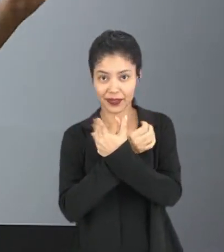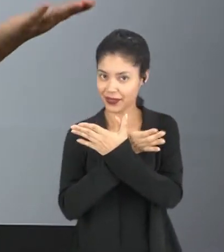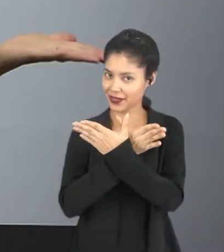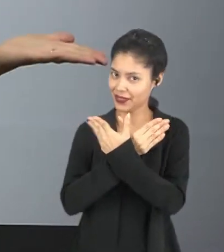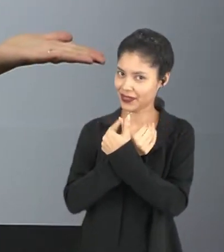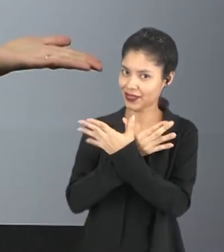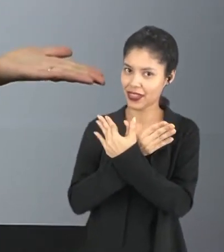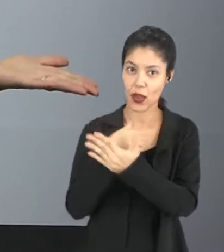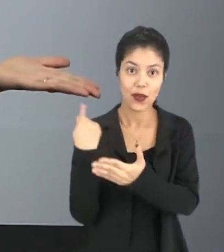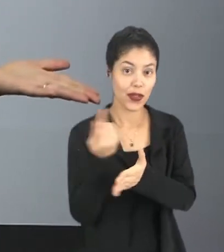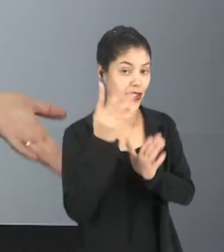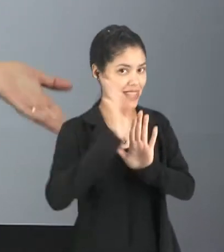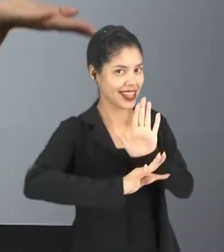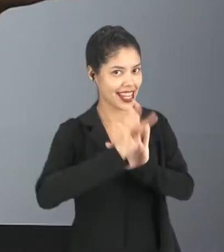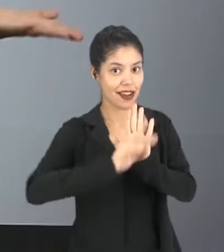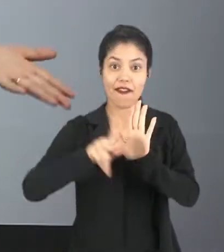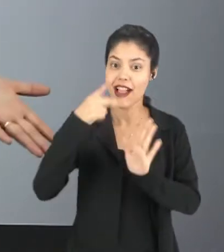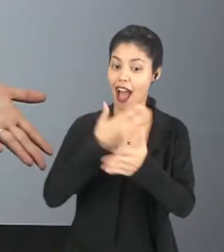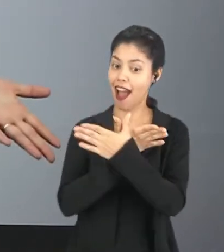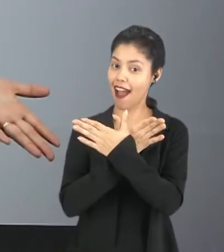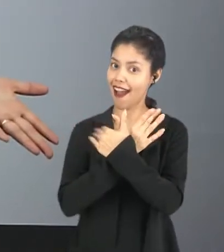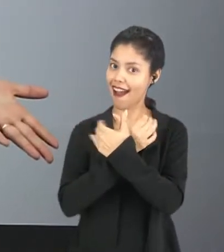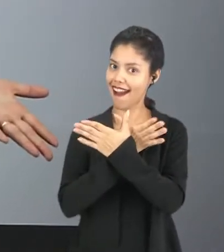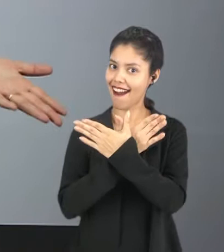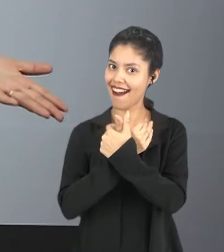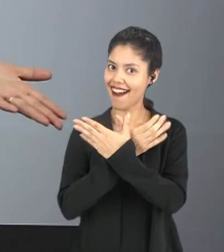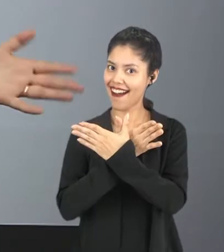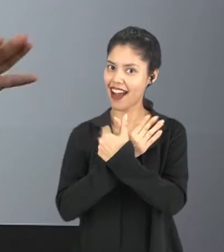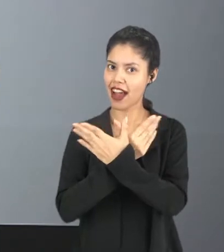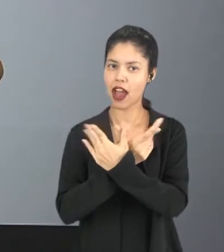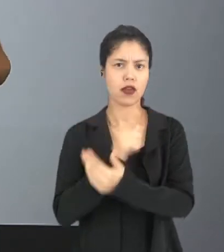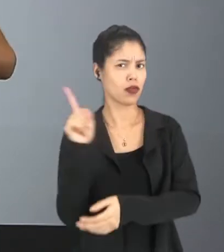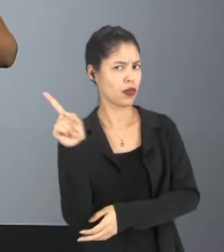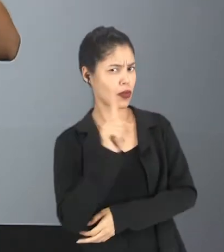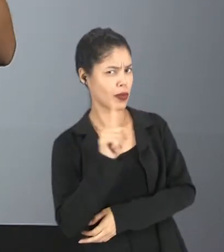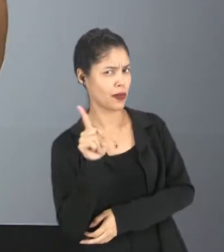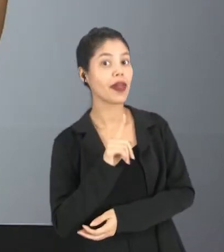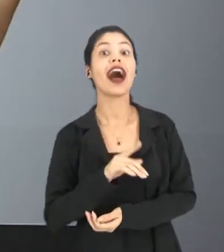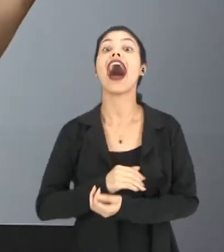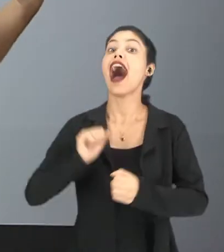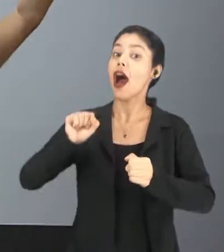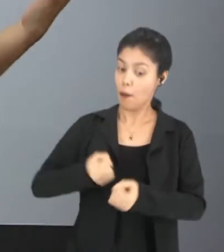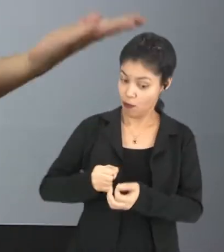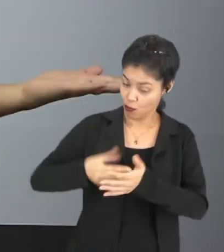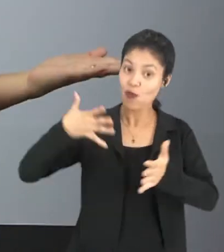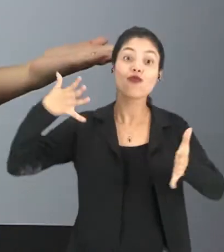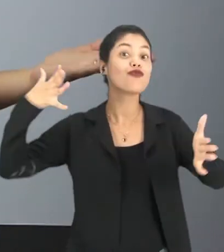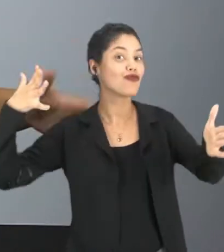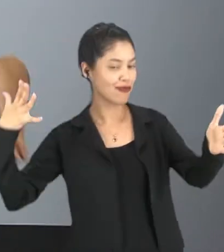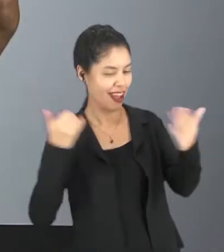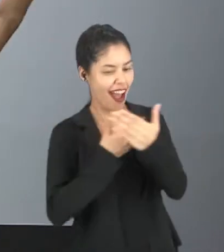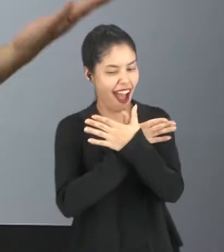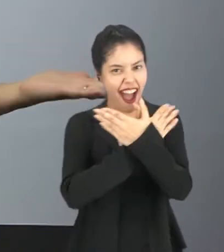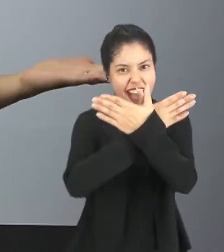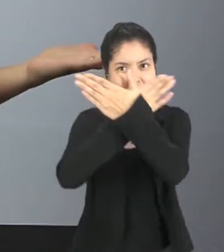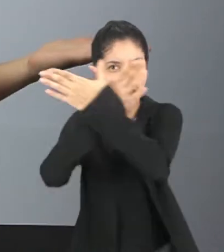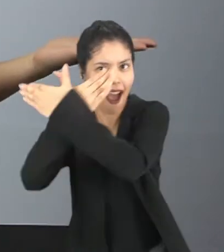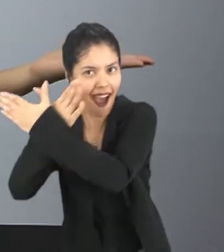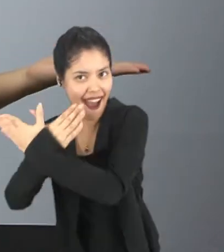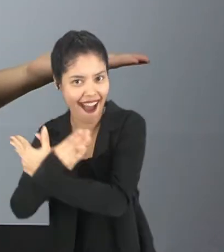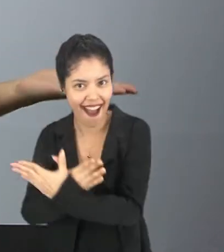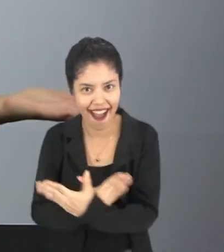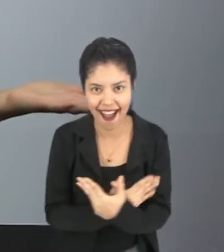O nosso texto vai falar sobre borboleta? Não, vai falar sobre as borboletas, tem mais de